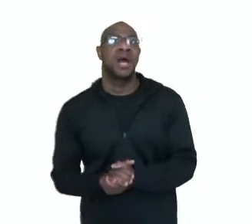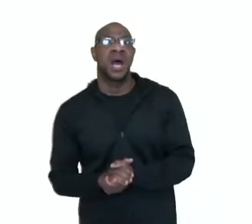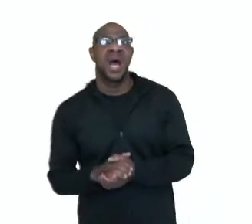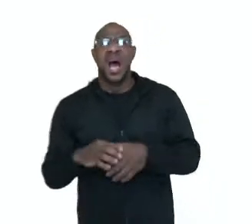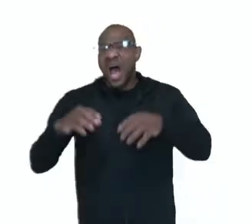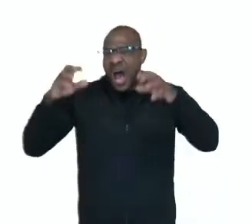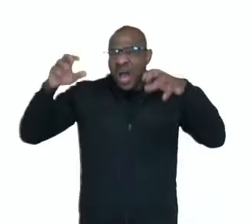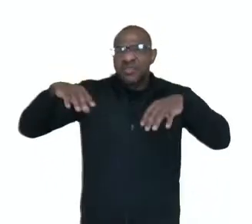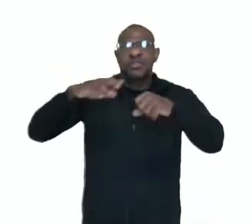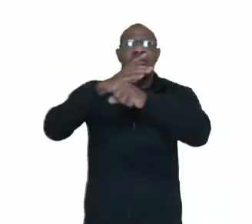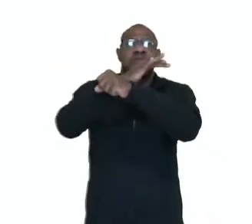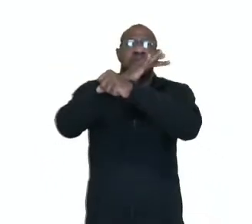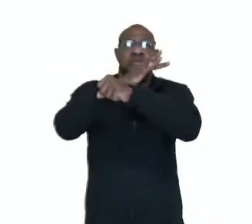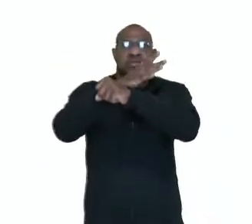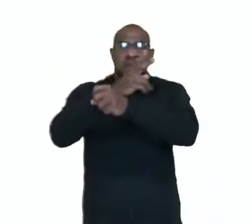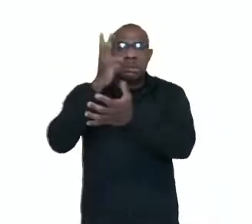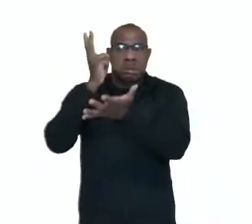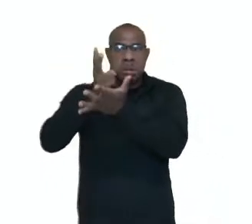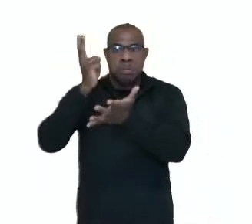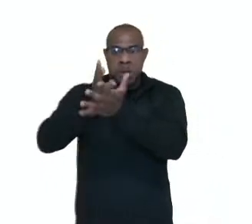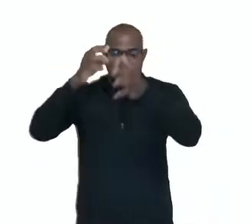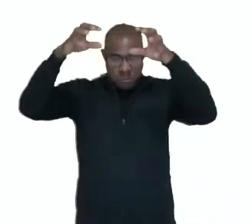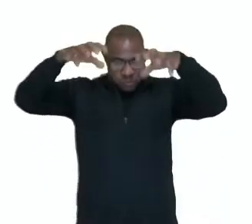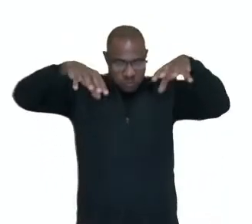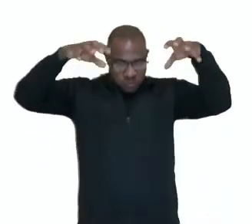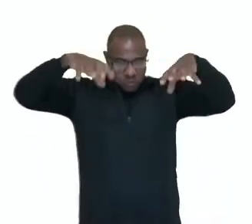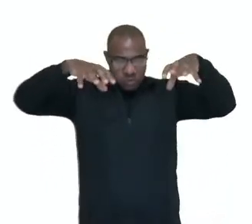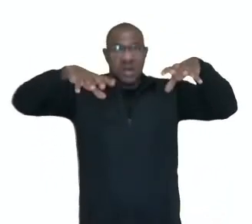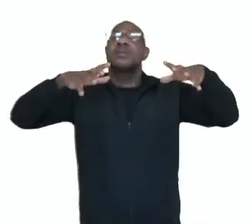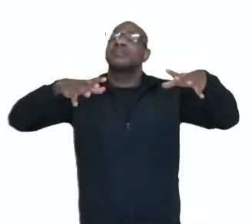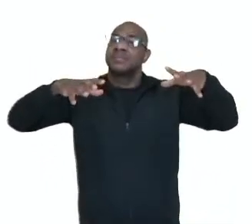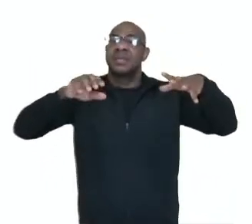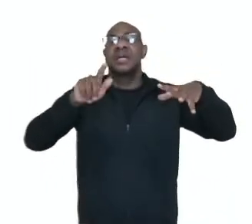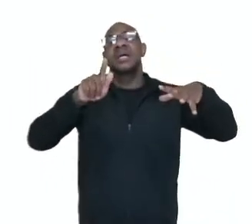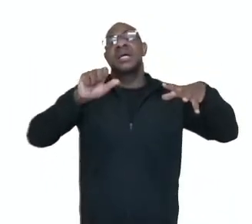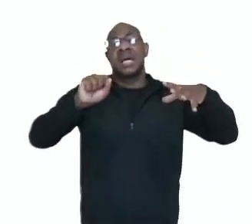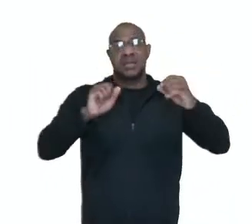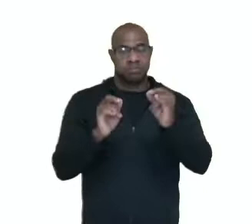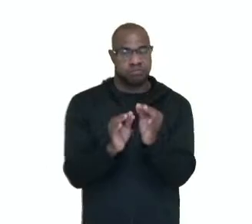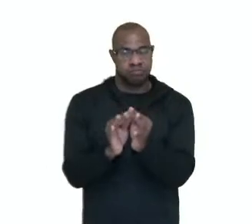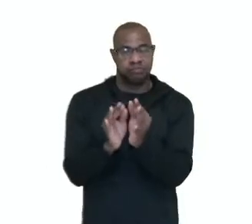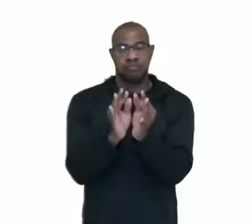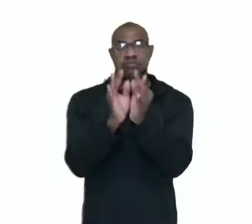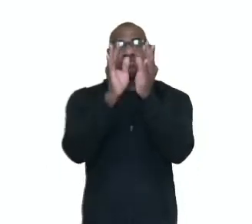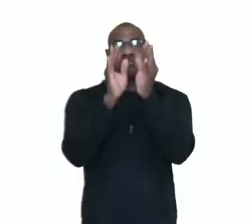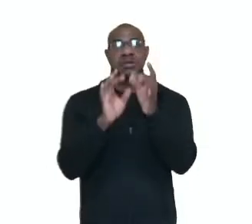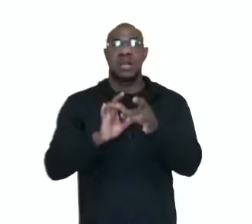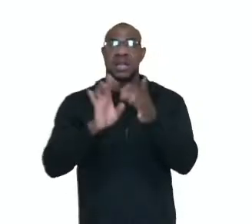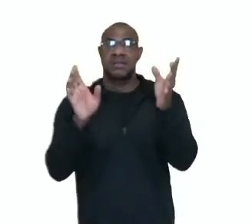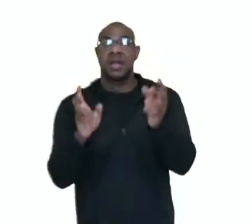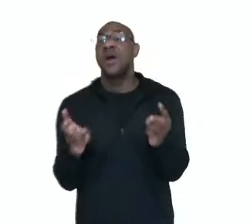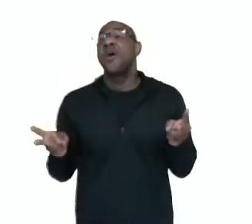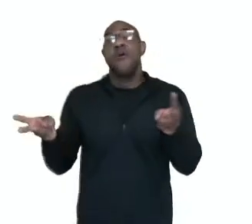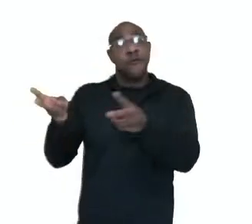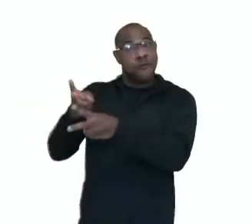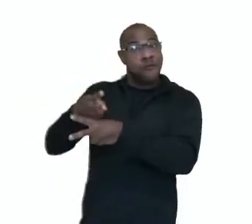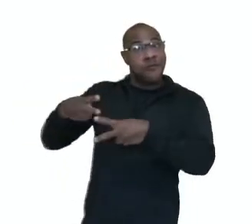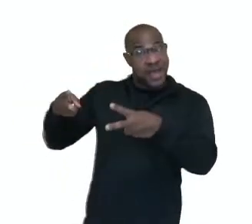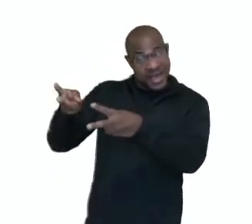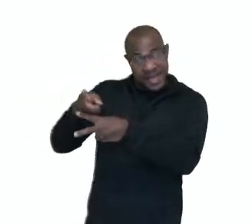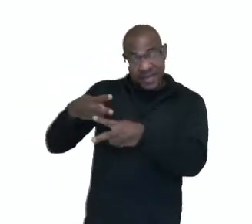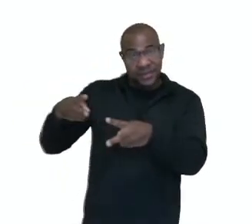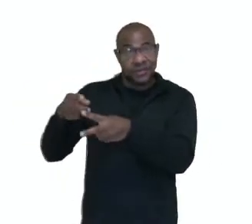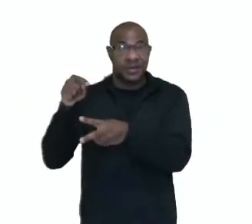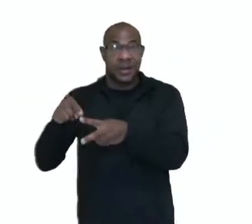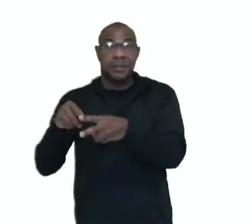ácida cai no mesmo local em que os gases poluentes foram liberados. O vento, por exemplo, tá? Então, o